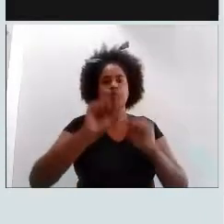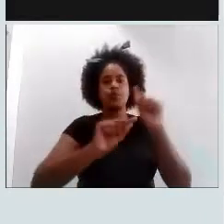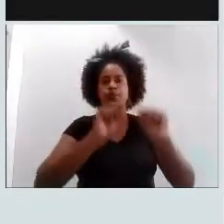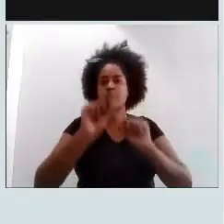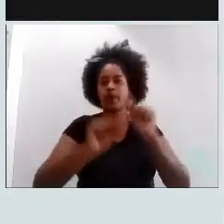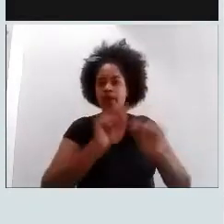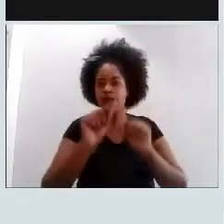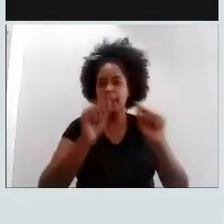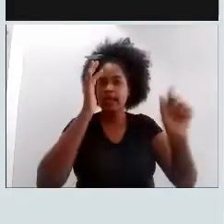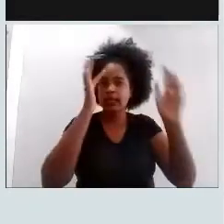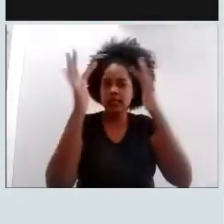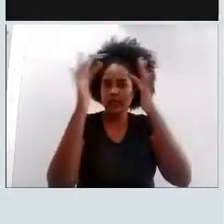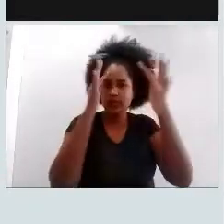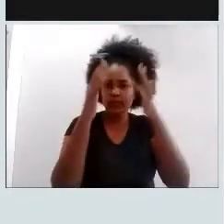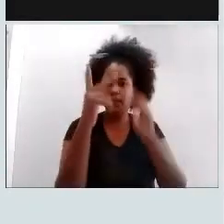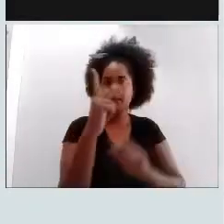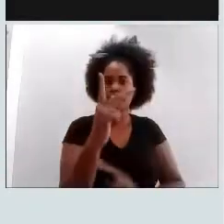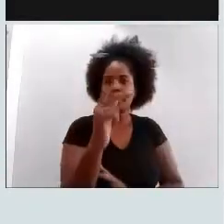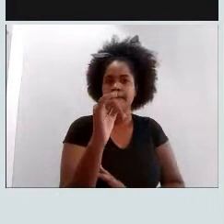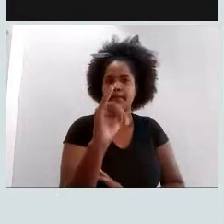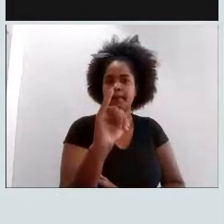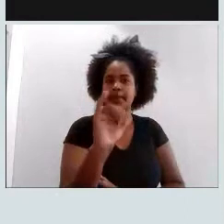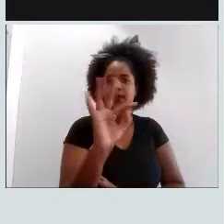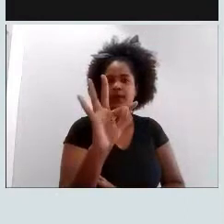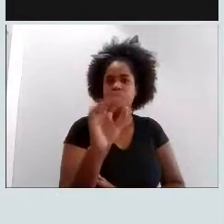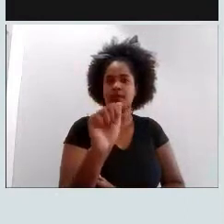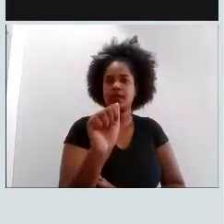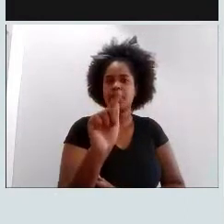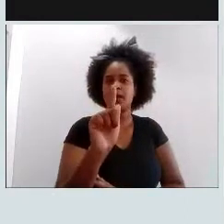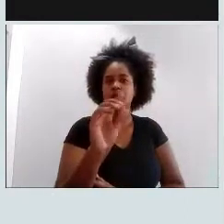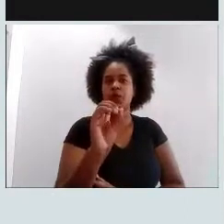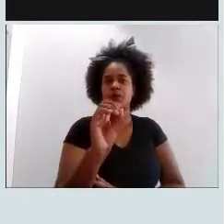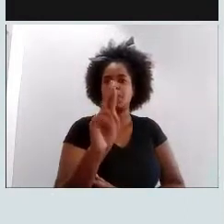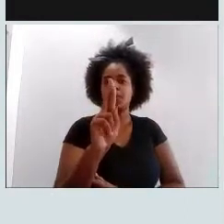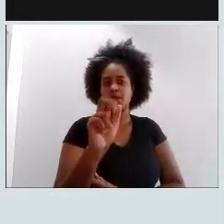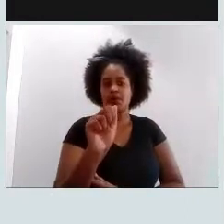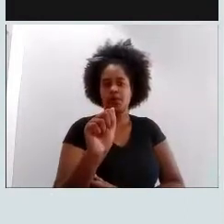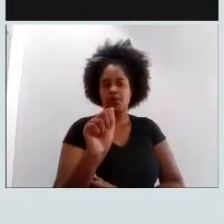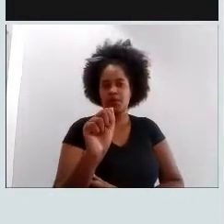do teorema de Pitágoras? Pode passar para o próximo agora, por favor.